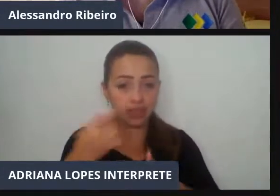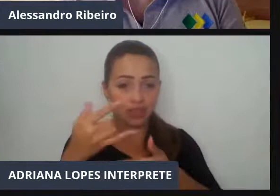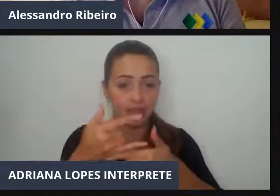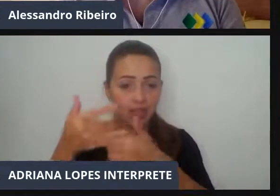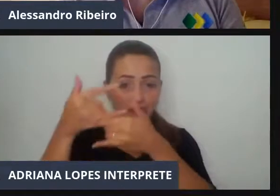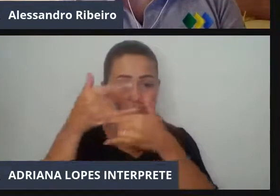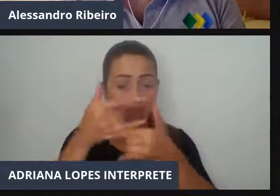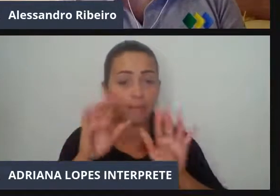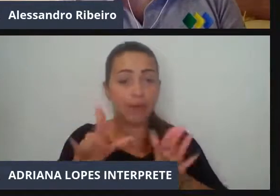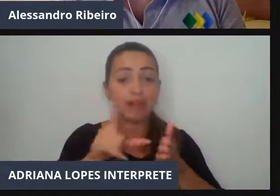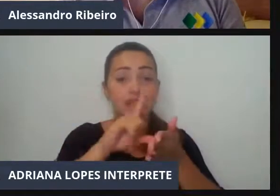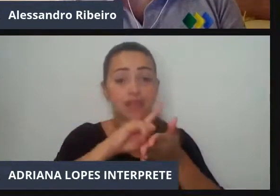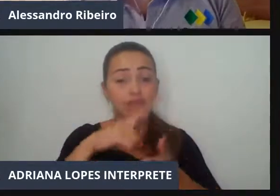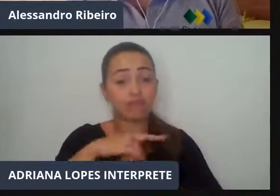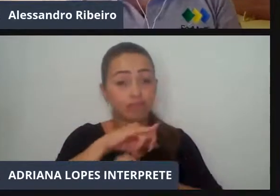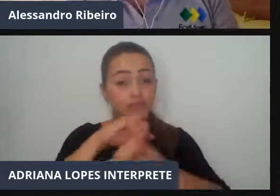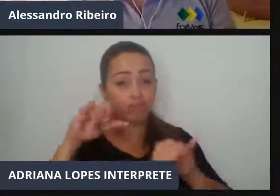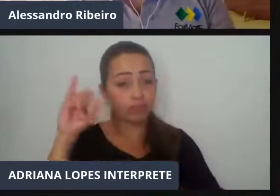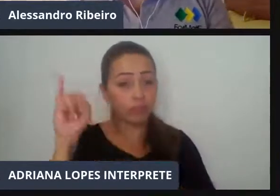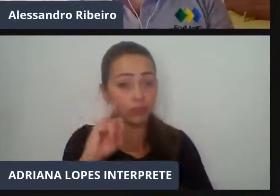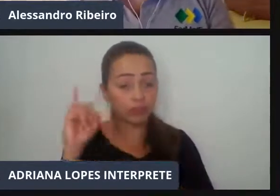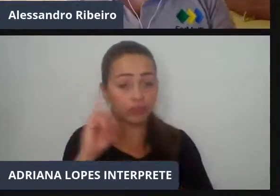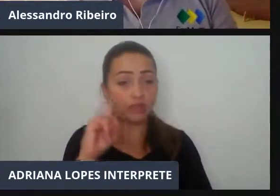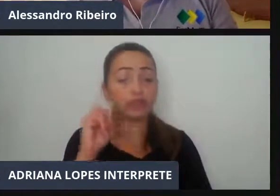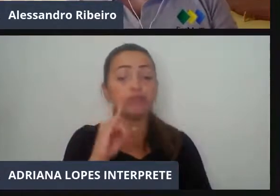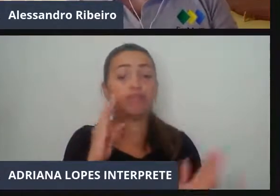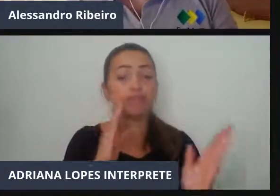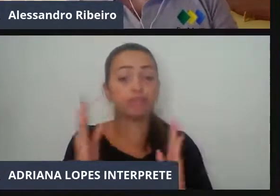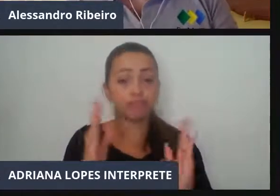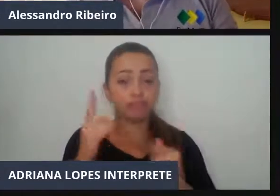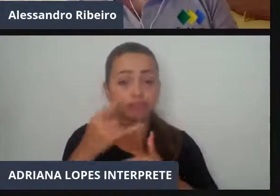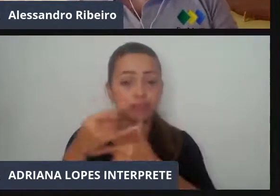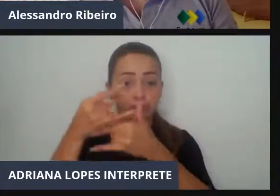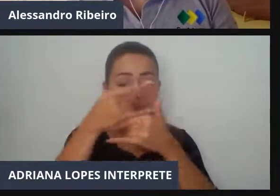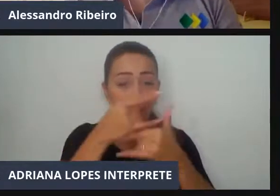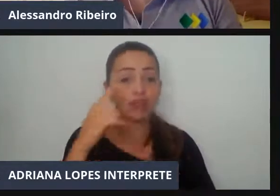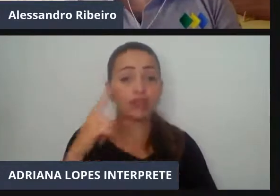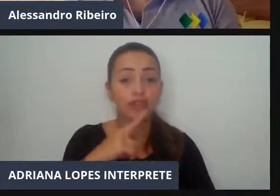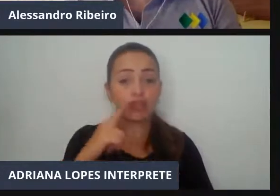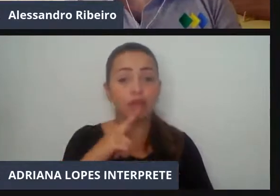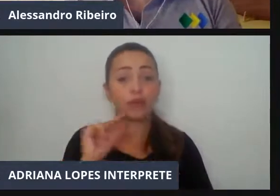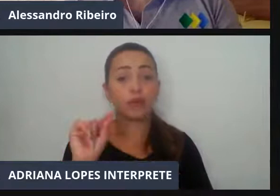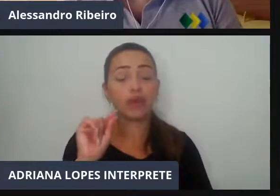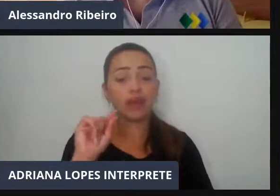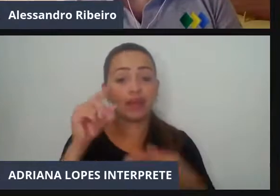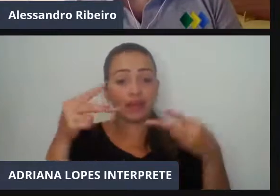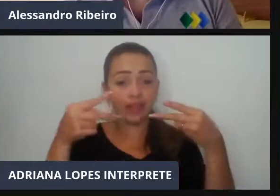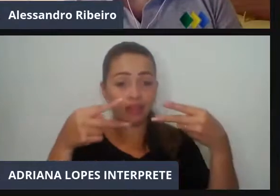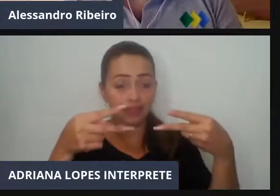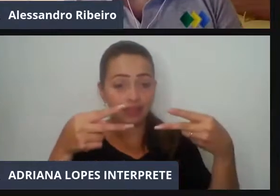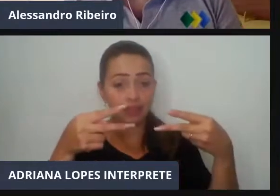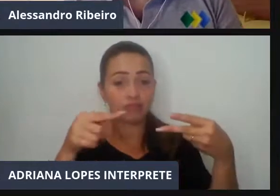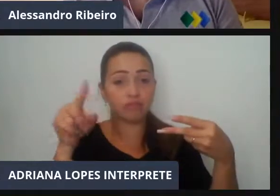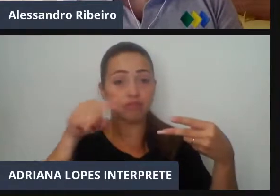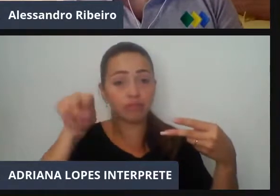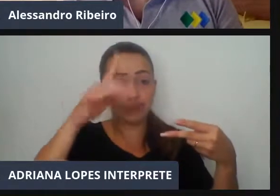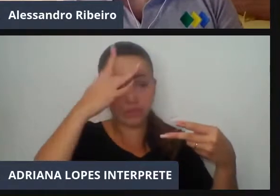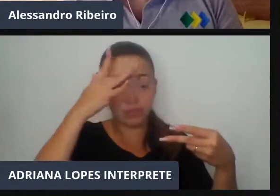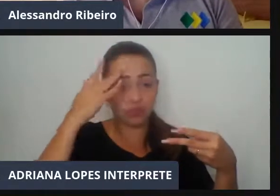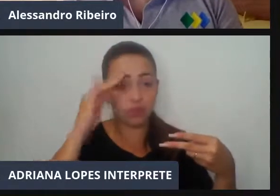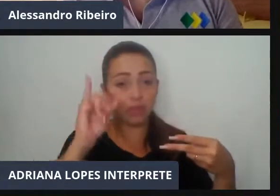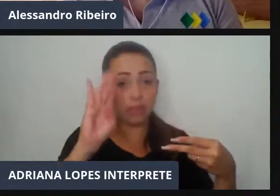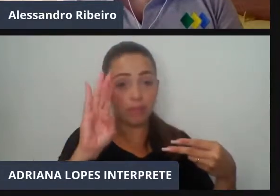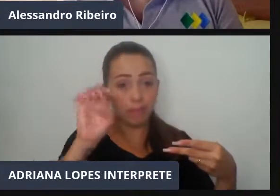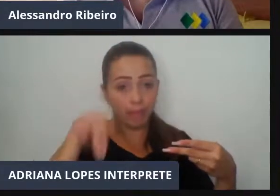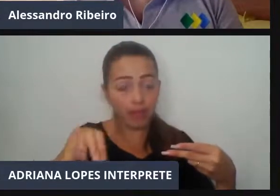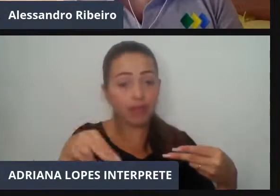eu tenho um lembrete. Durante a live, nós disponibilizaremos o link para sócios da SBEM que desejarem